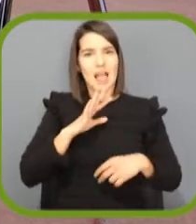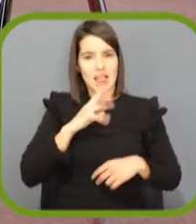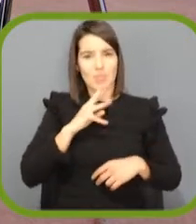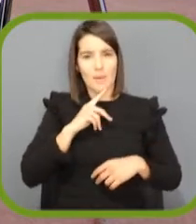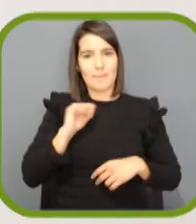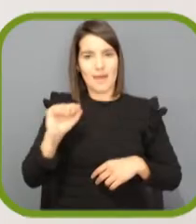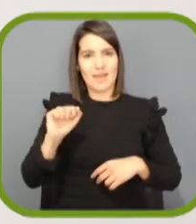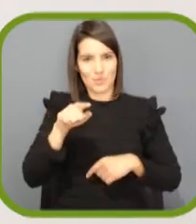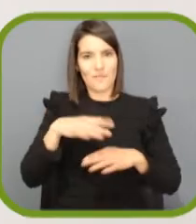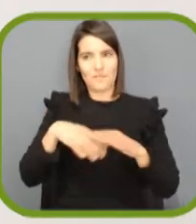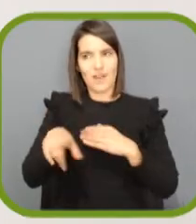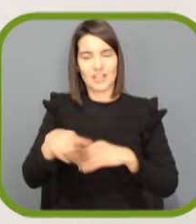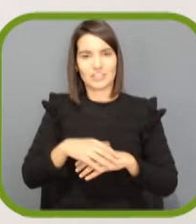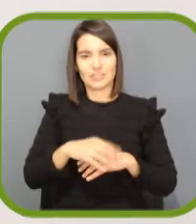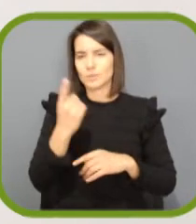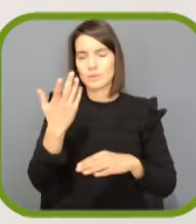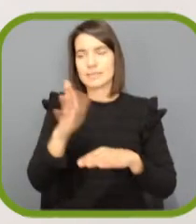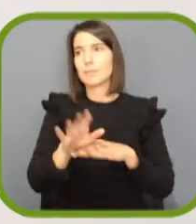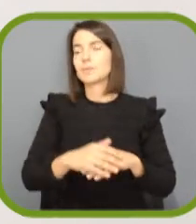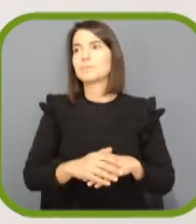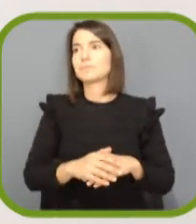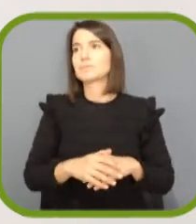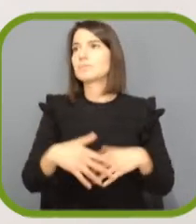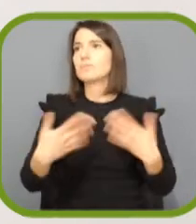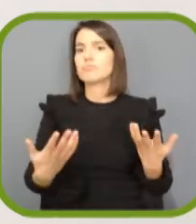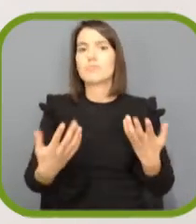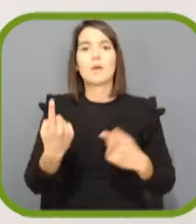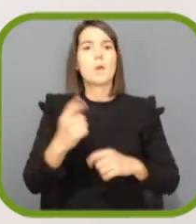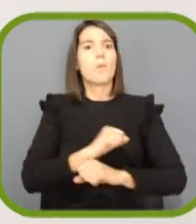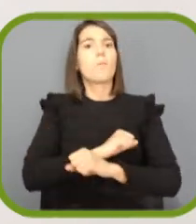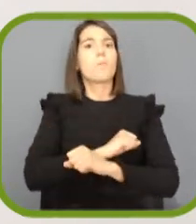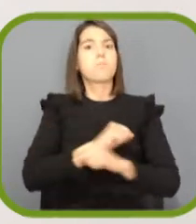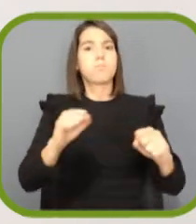tua mãezinha? Vou dar um exemplo. Uma bomba